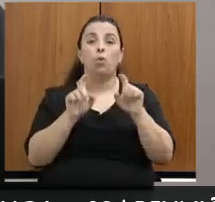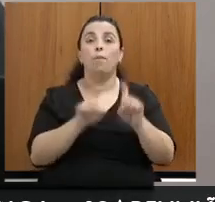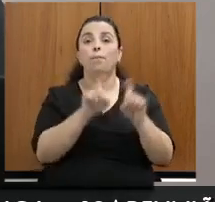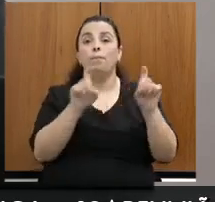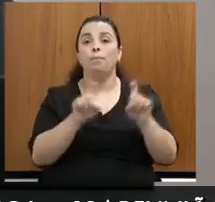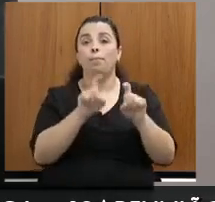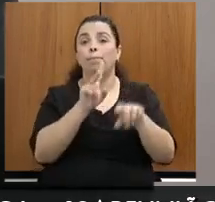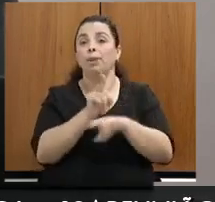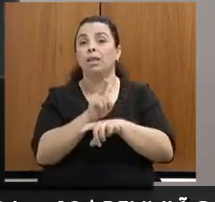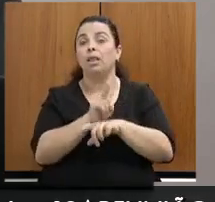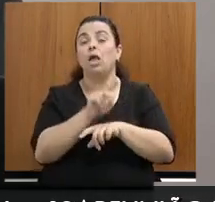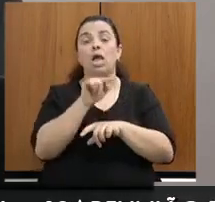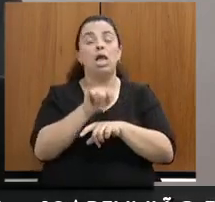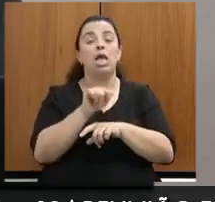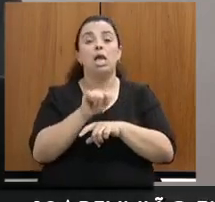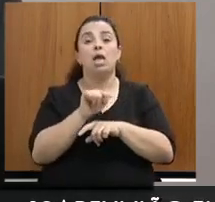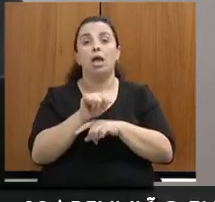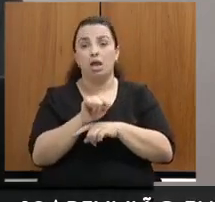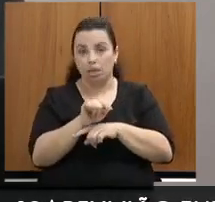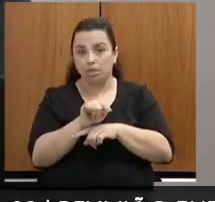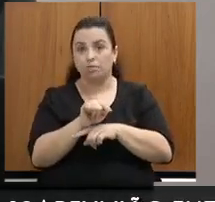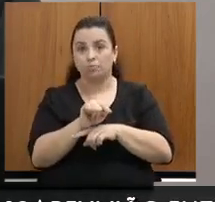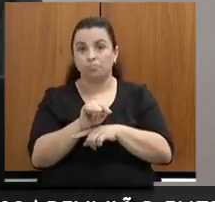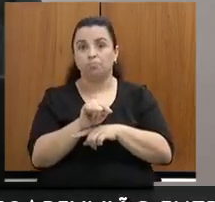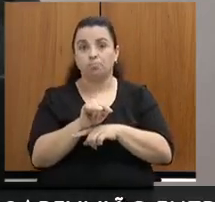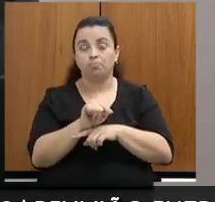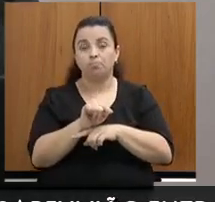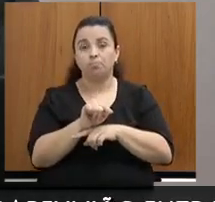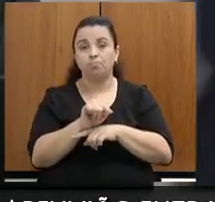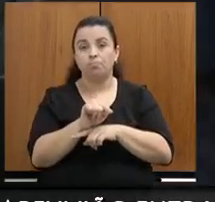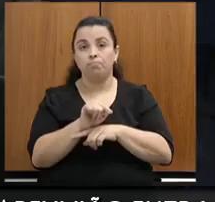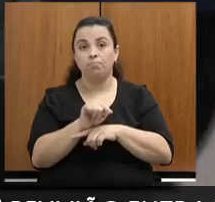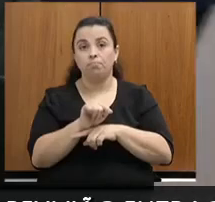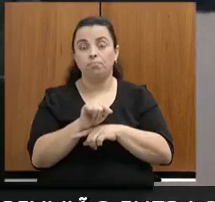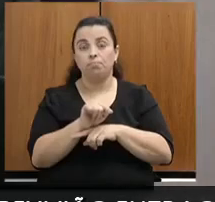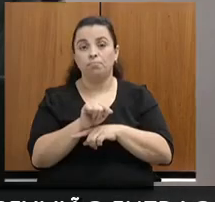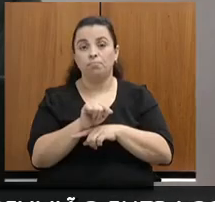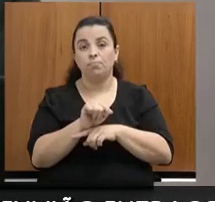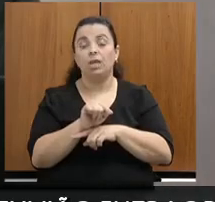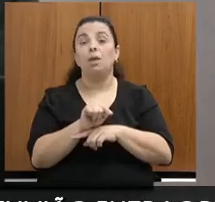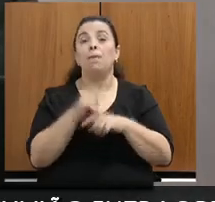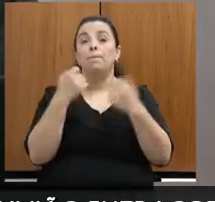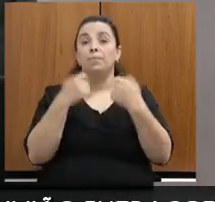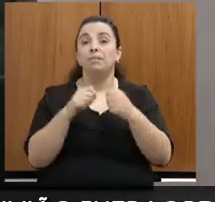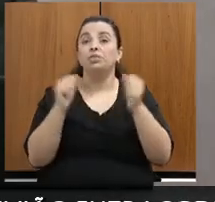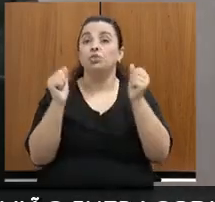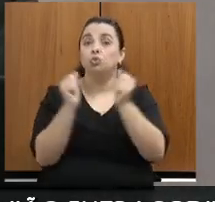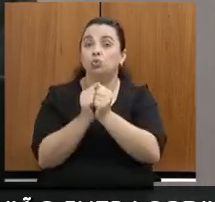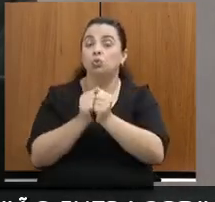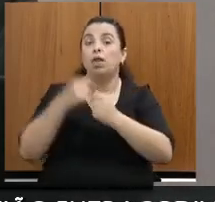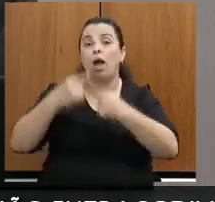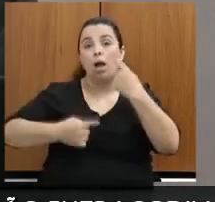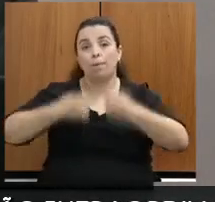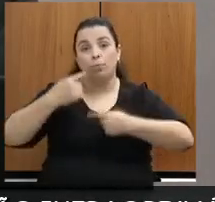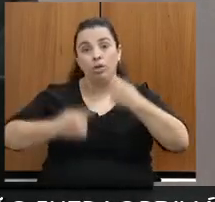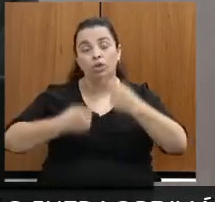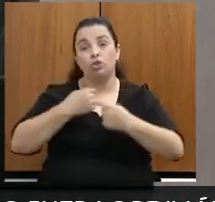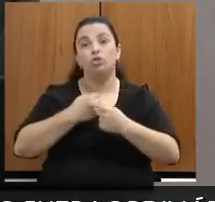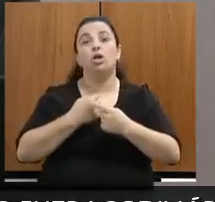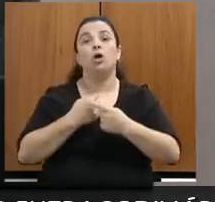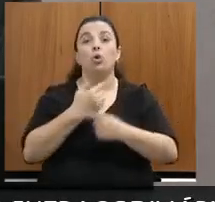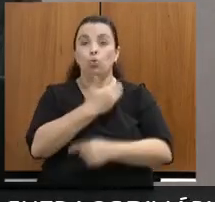não retire-a da política do governo a necessidade de recomposição efetivos